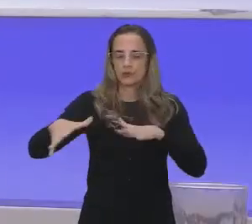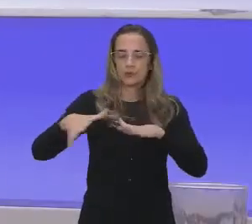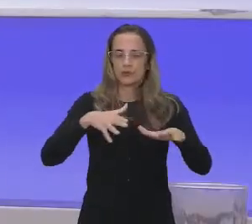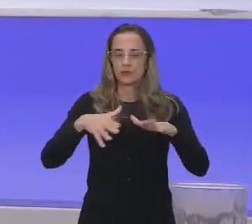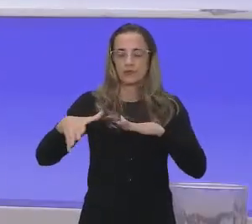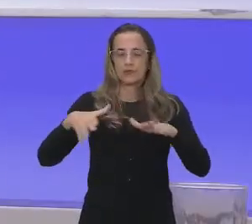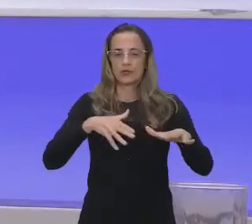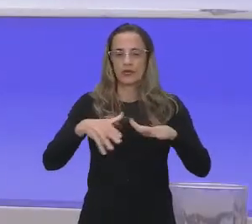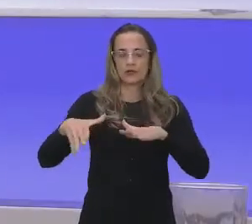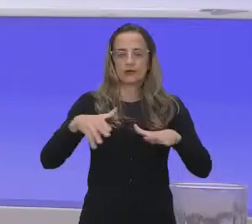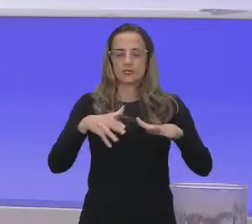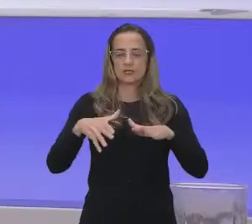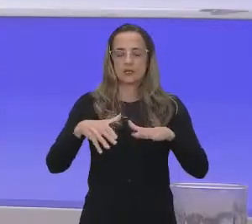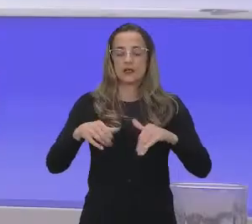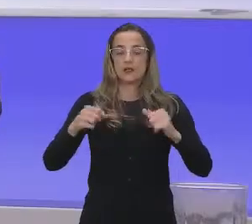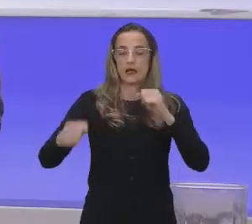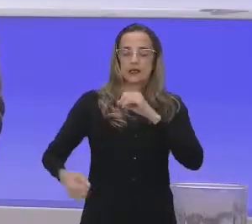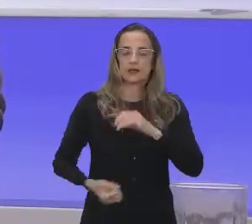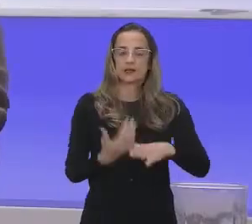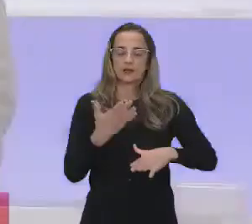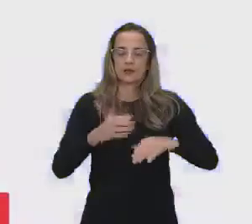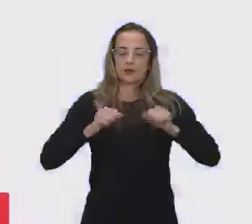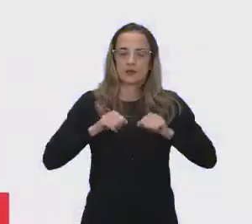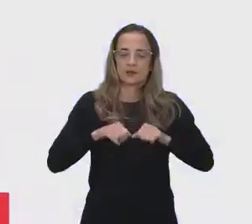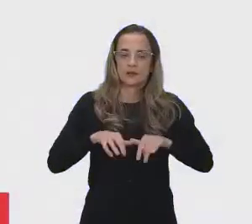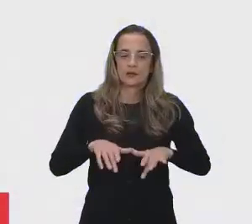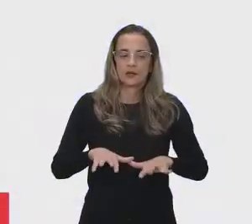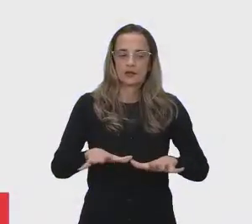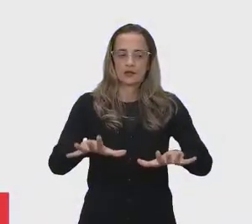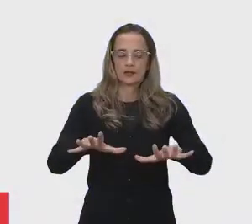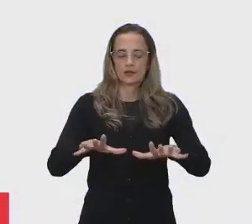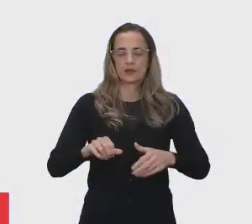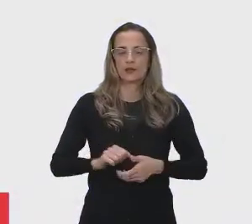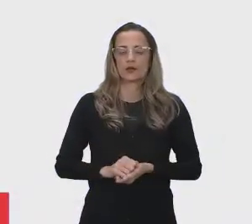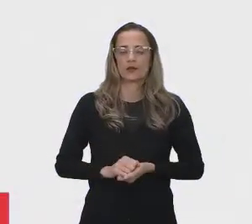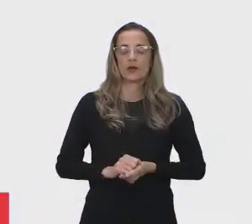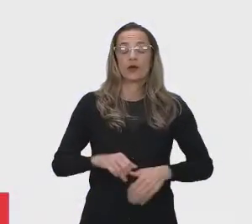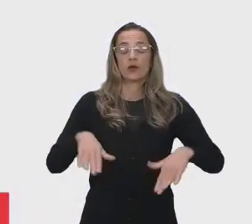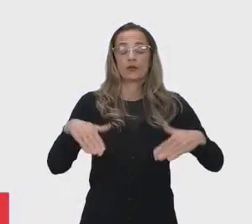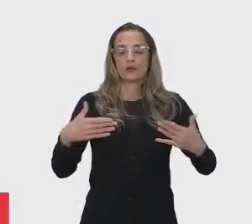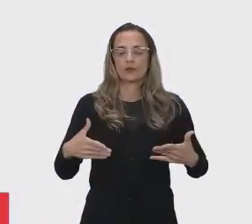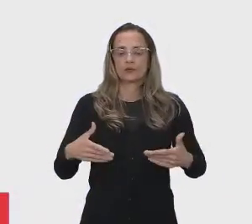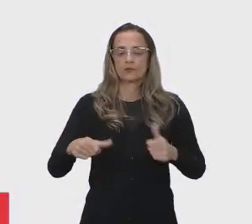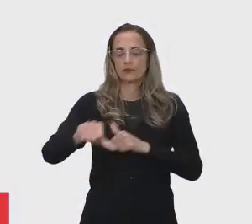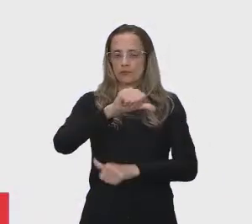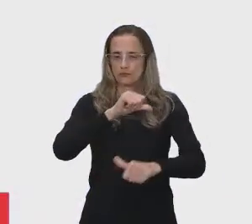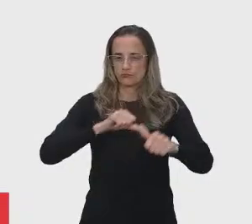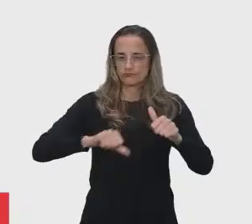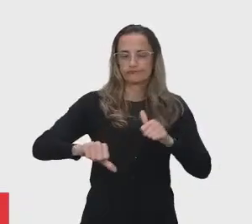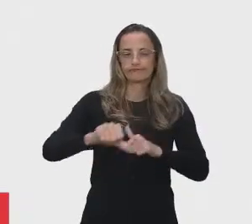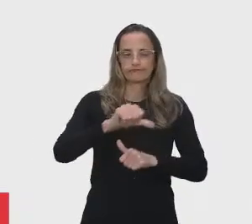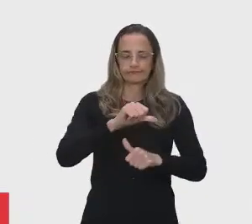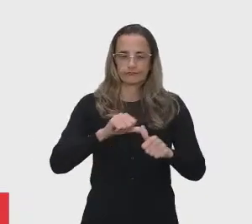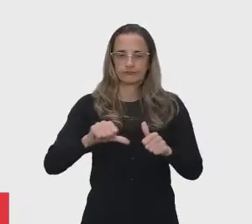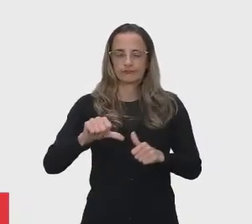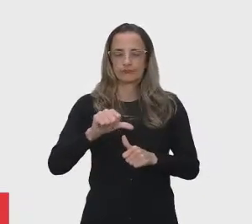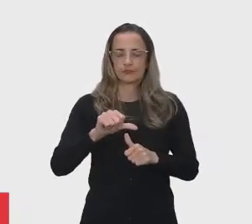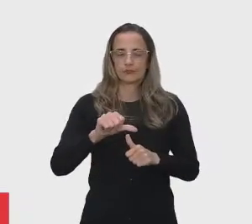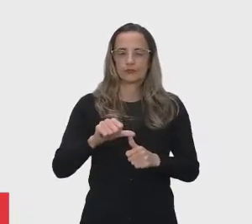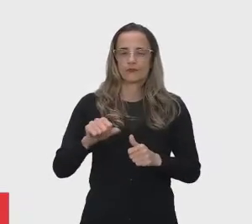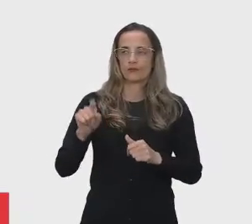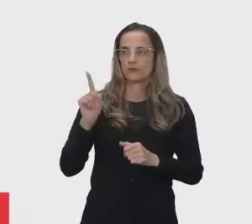moléculas ele vai gerar energia elétrica, onde essa energia ela passa por um inversor. Esse inversor vai deixar